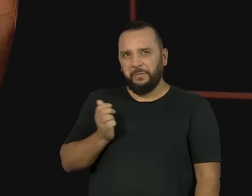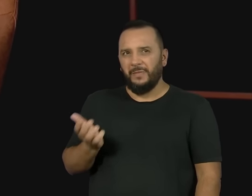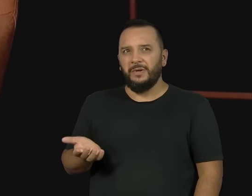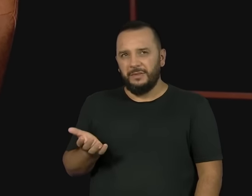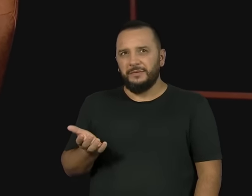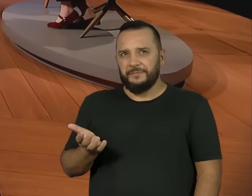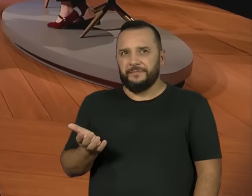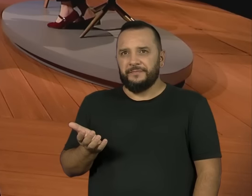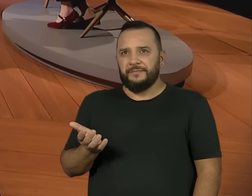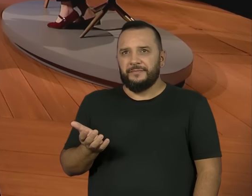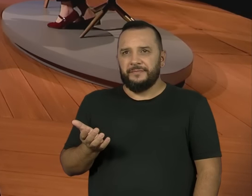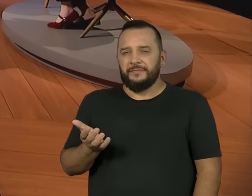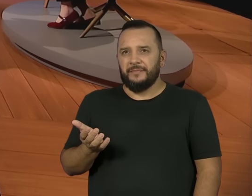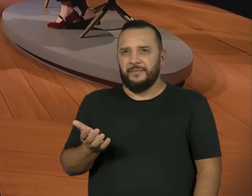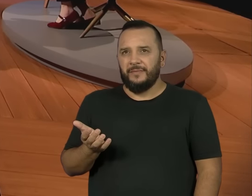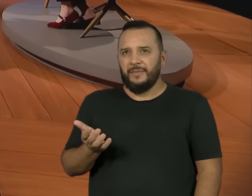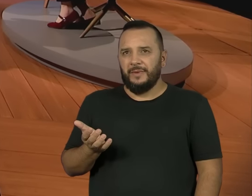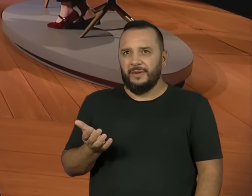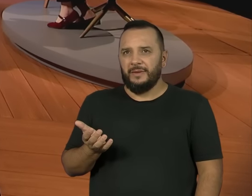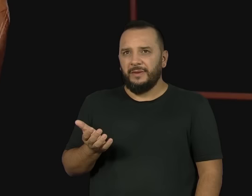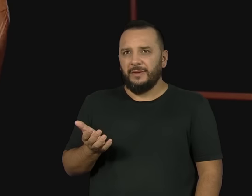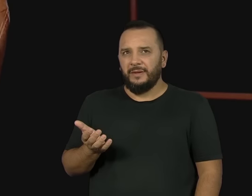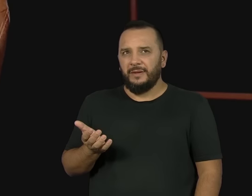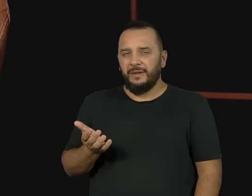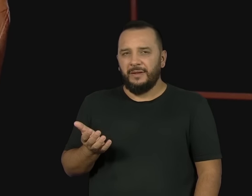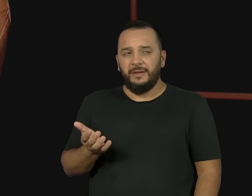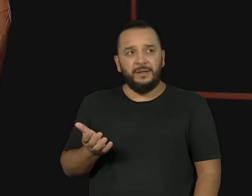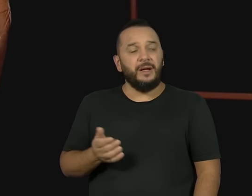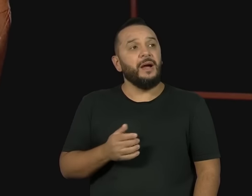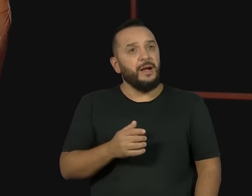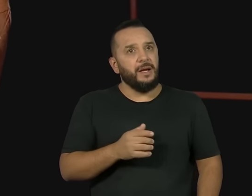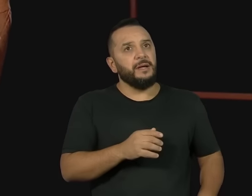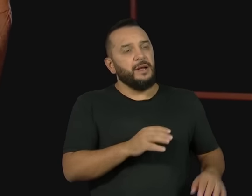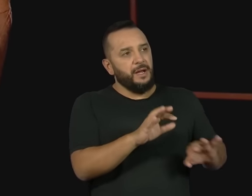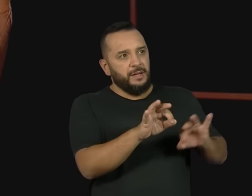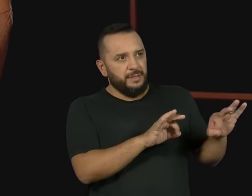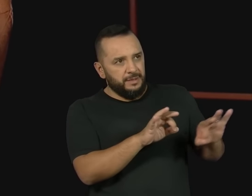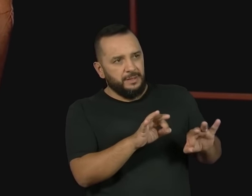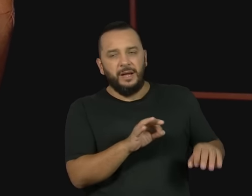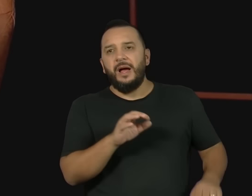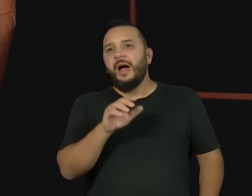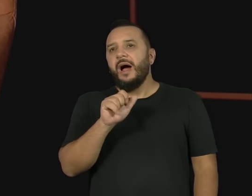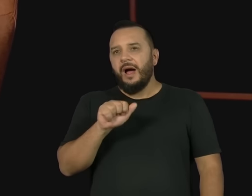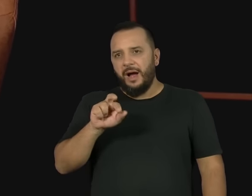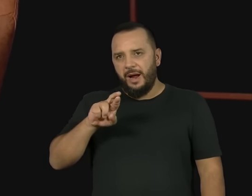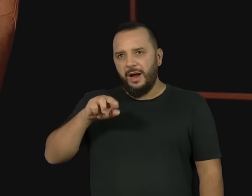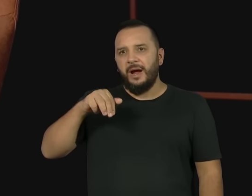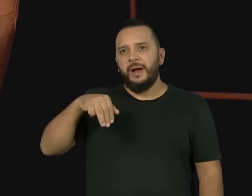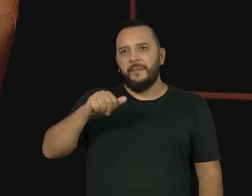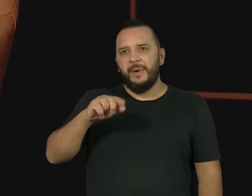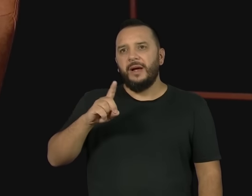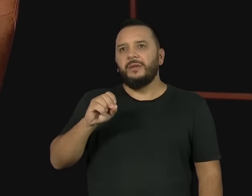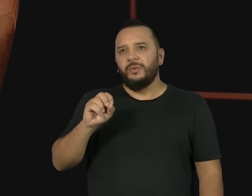diz? Fazia navios, como chama? Armador, né? Armador. Era um